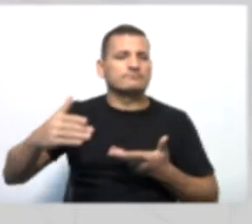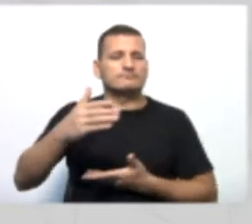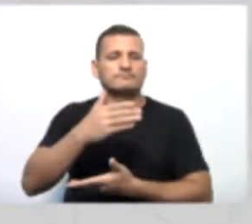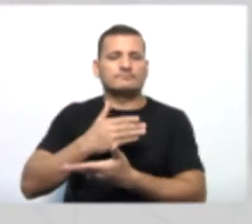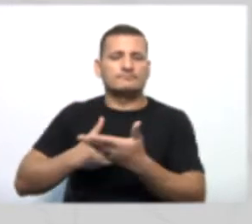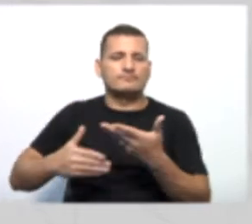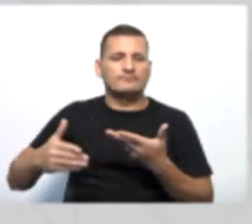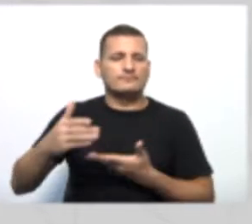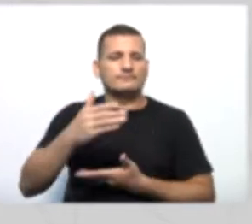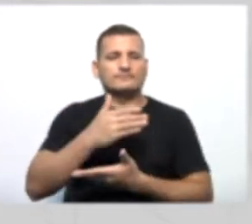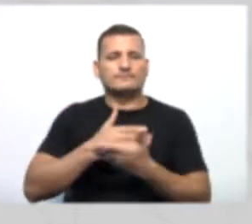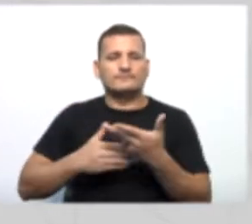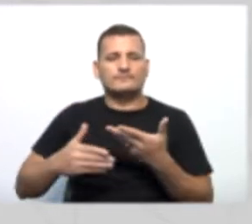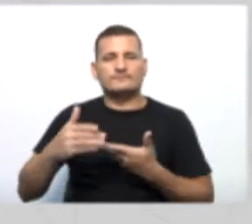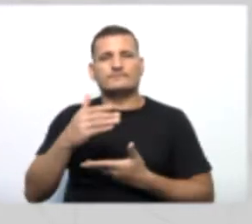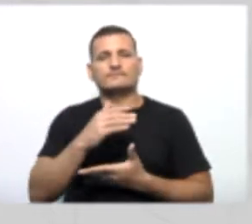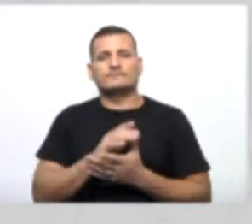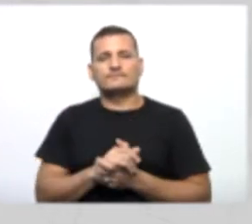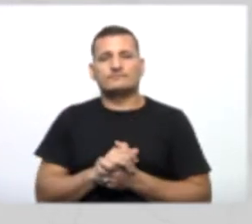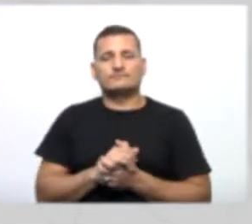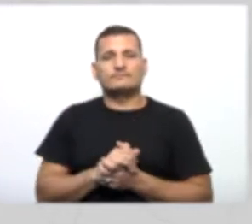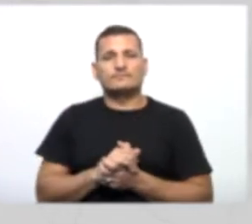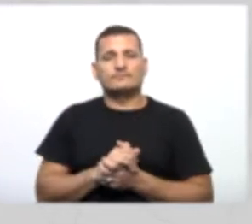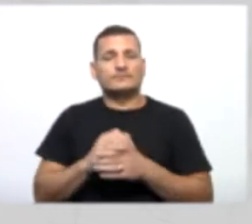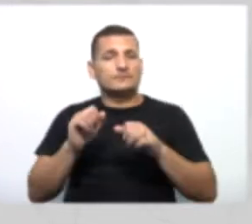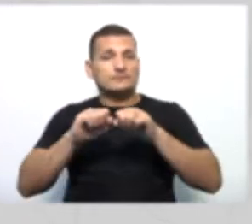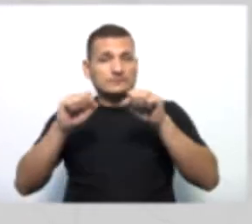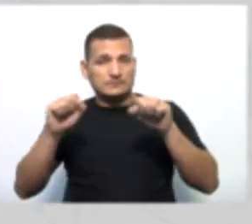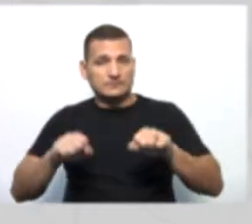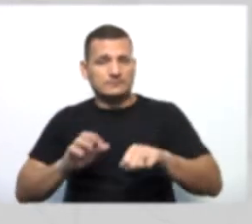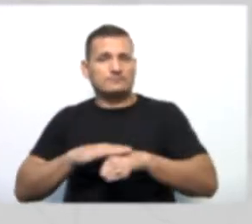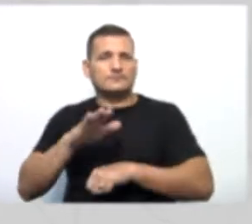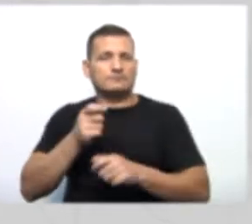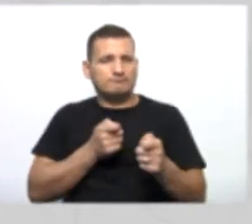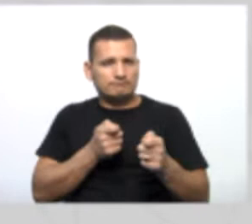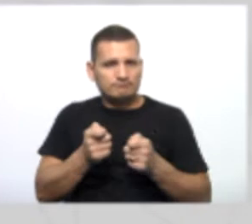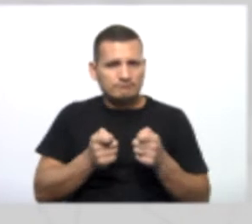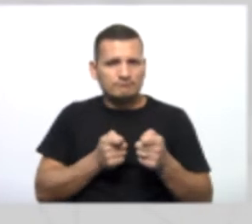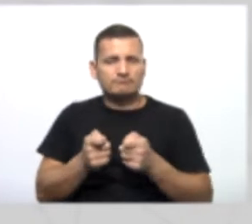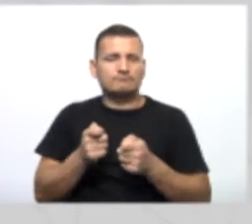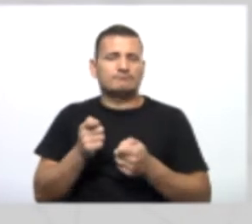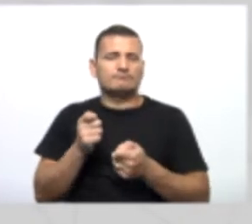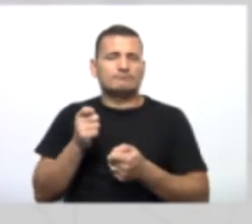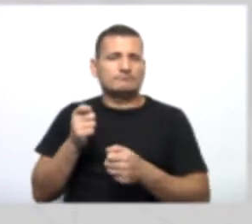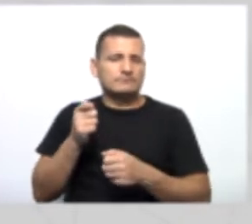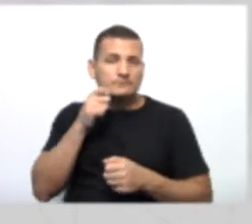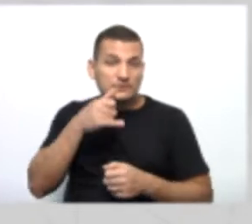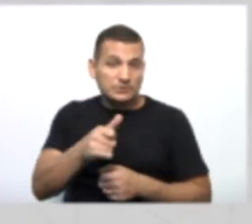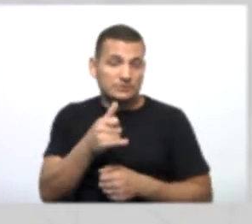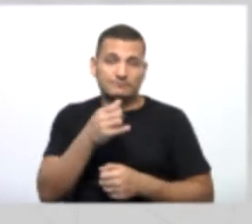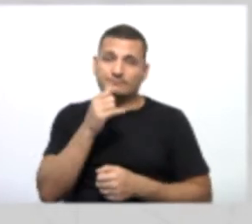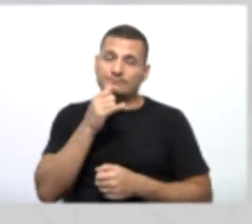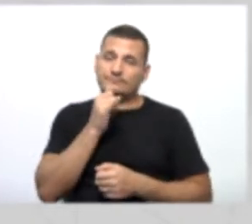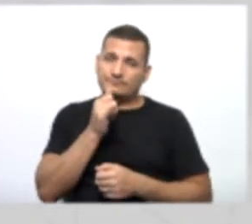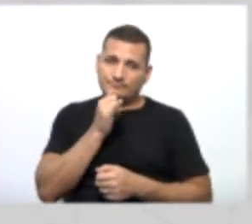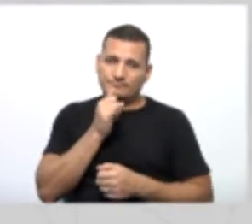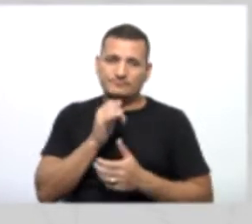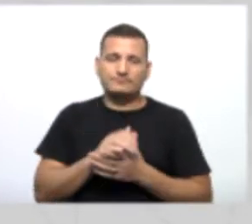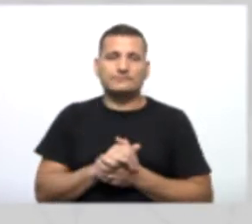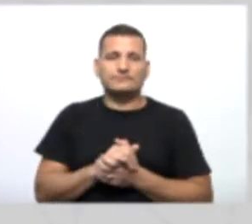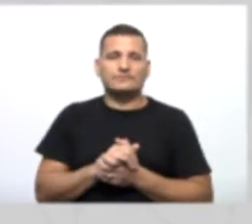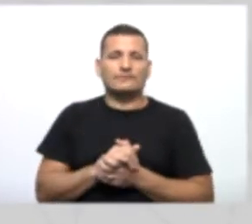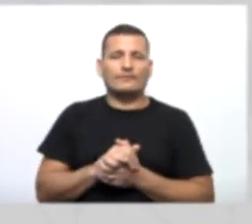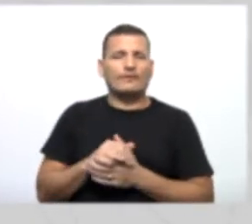sistemas, o quê? Alternativos e mais sustentáveis de geração de energia, por exemplo, transferindo ao